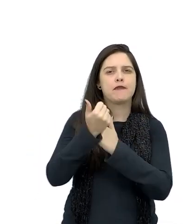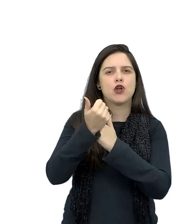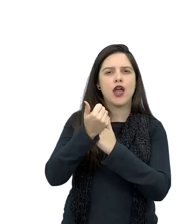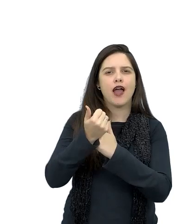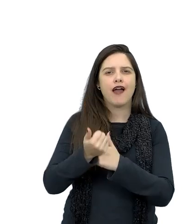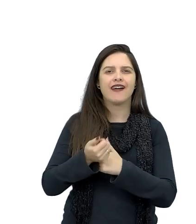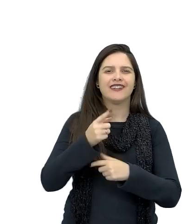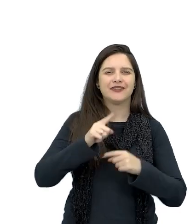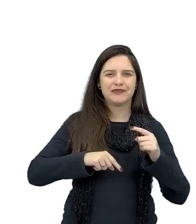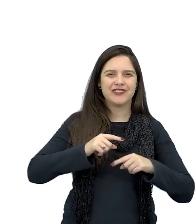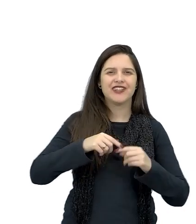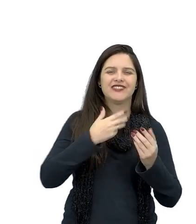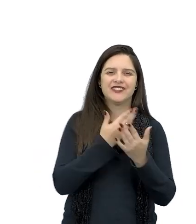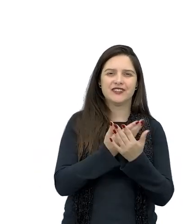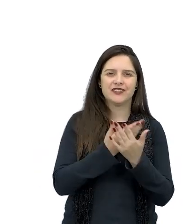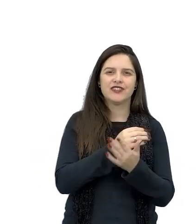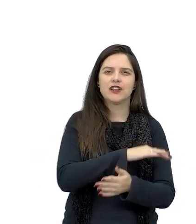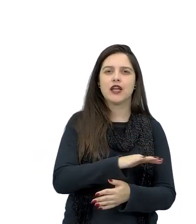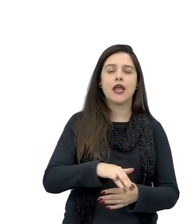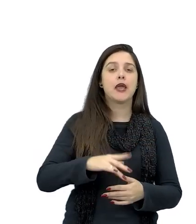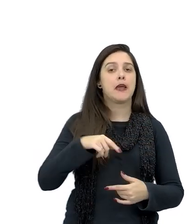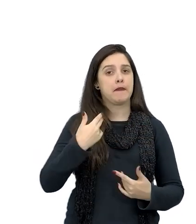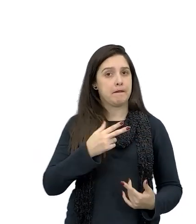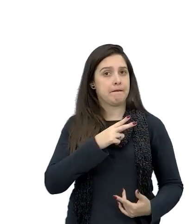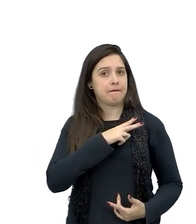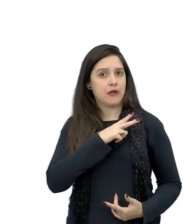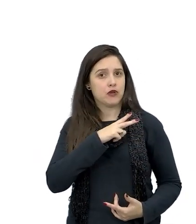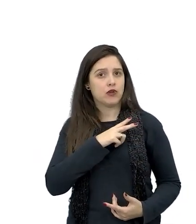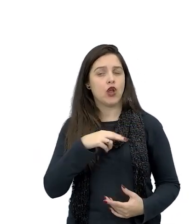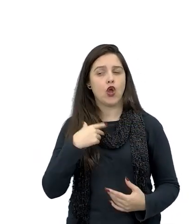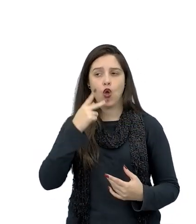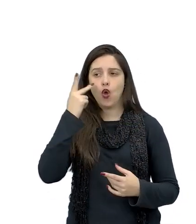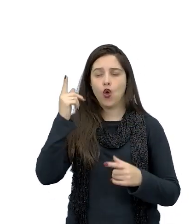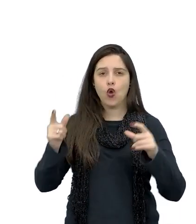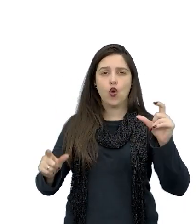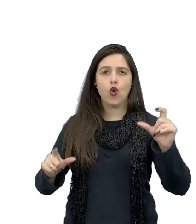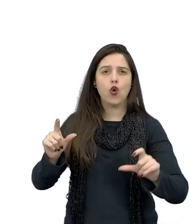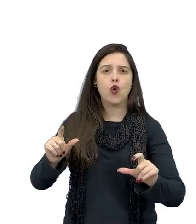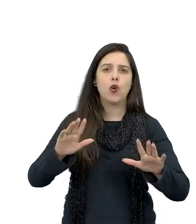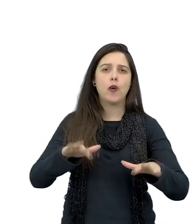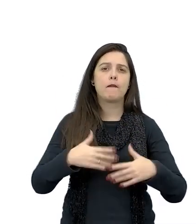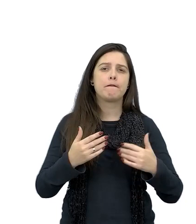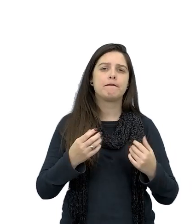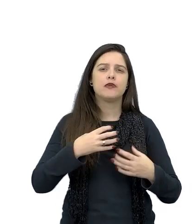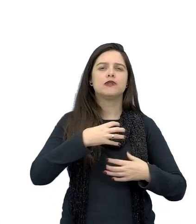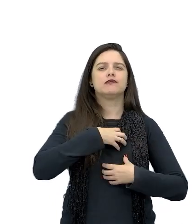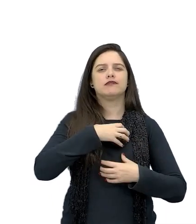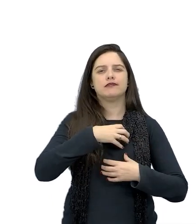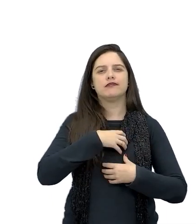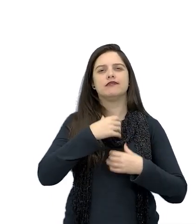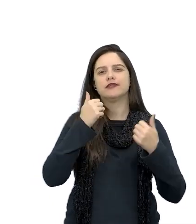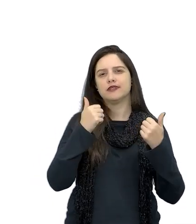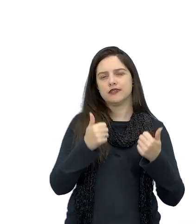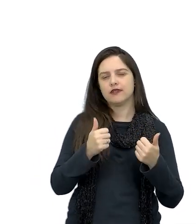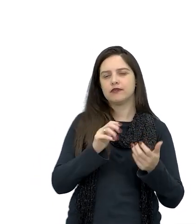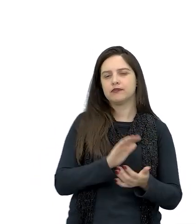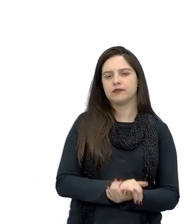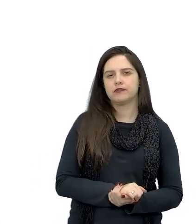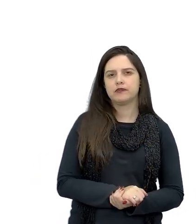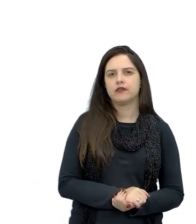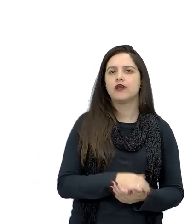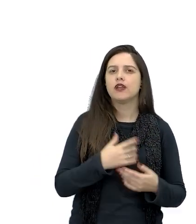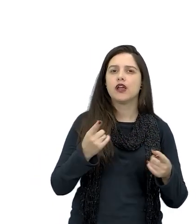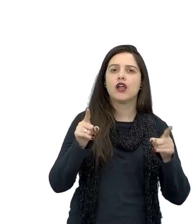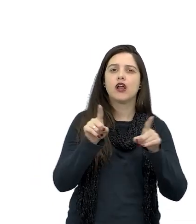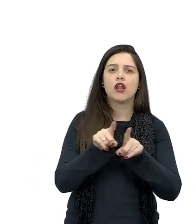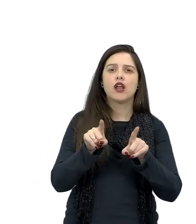processo de escrita, em particular, de pontuar um texto escrito, de modo que os sentidos sejam garantidos. E